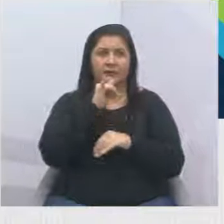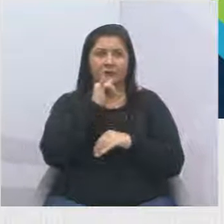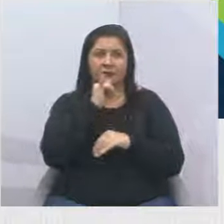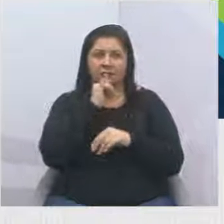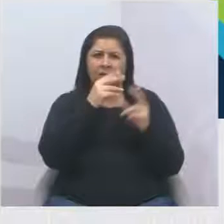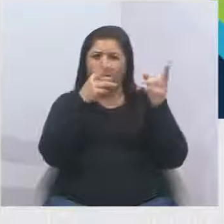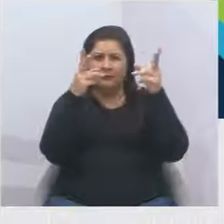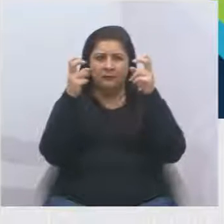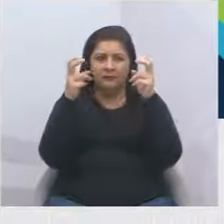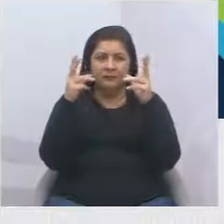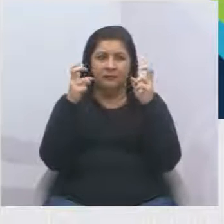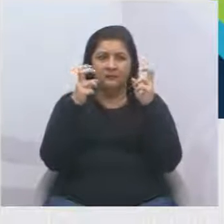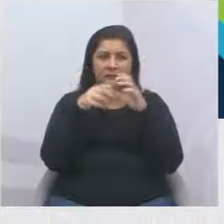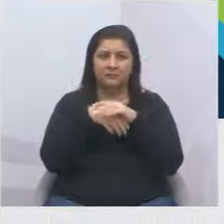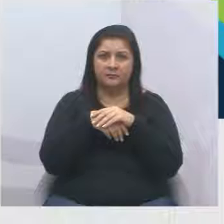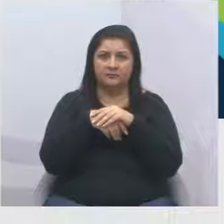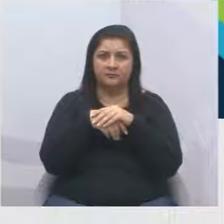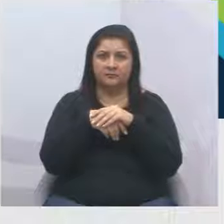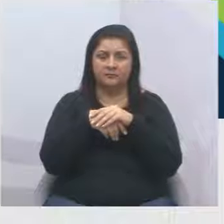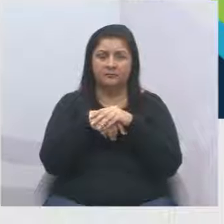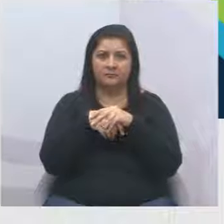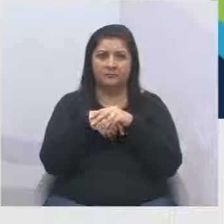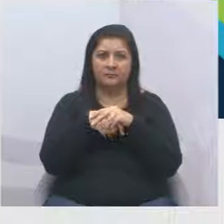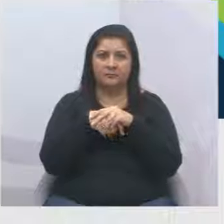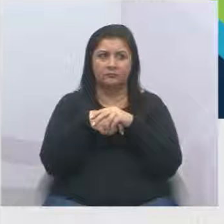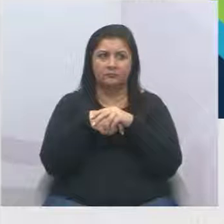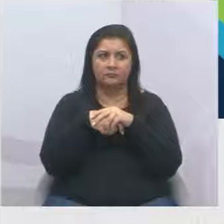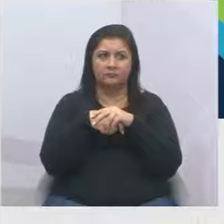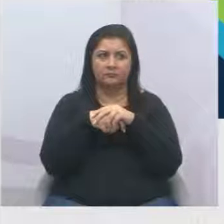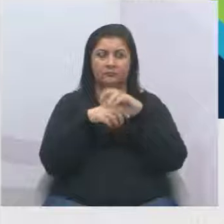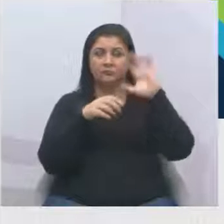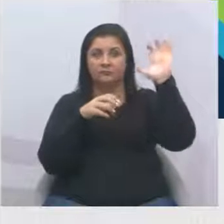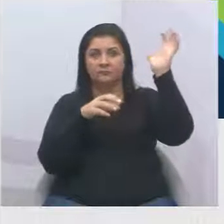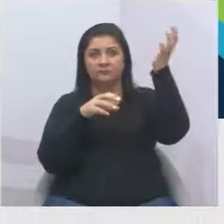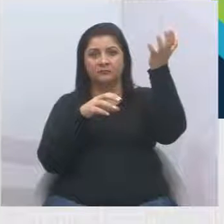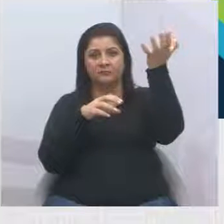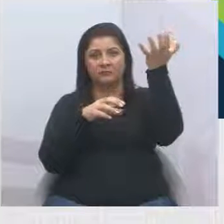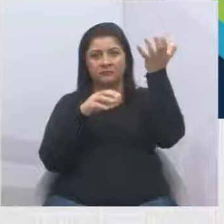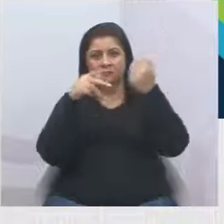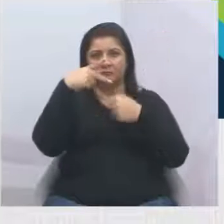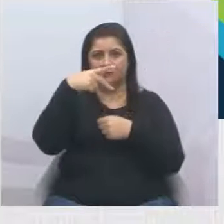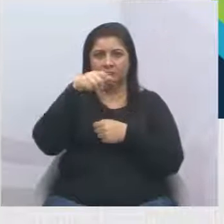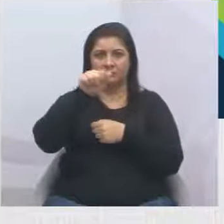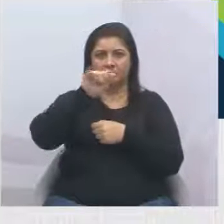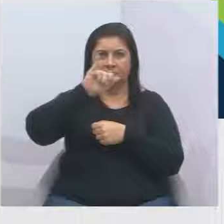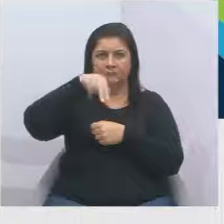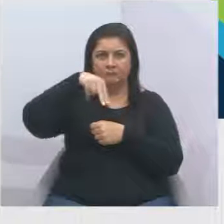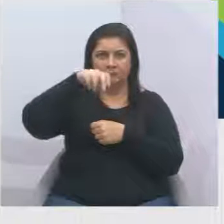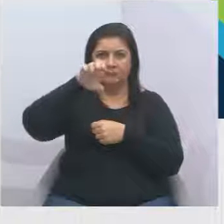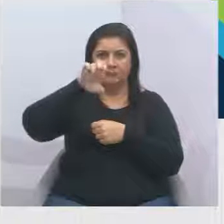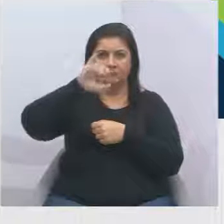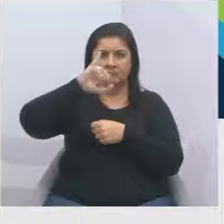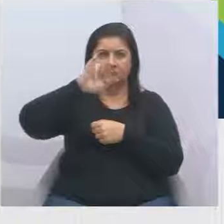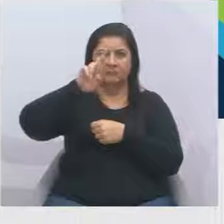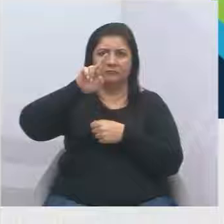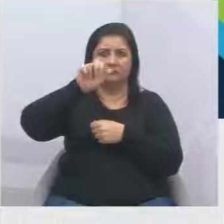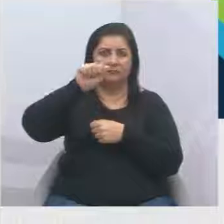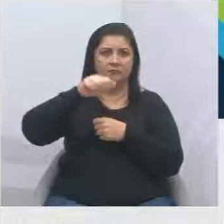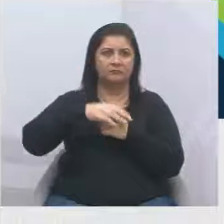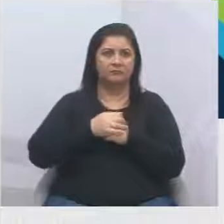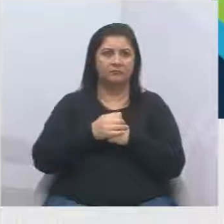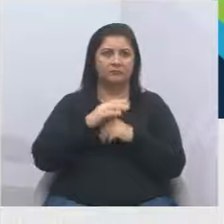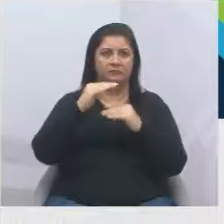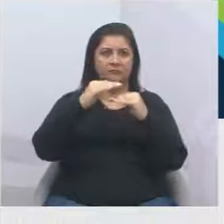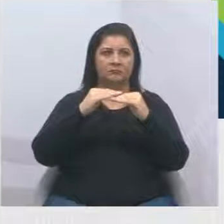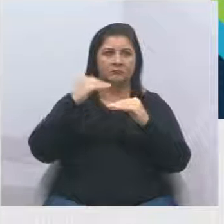nota ali, né, é uma paineira, tá? E acima dela você vê que tem a